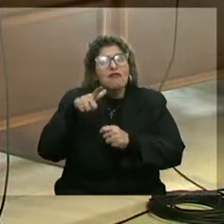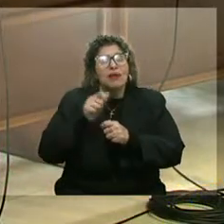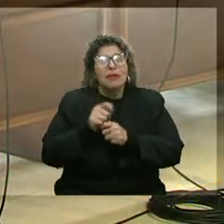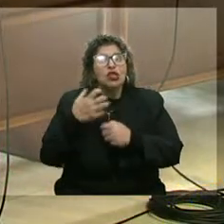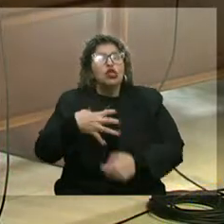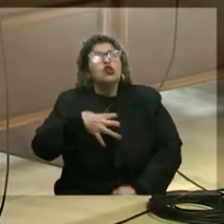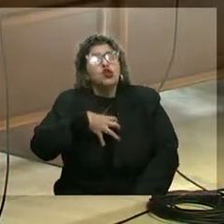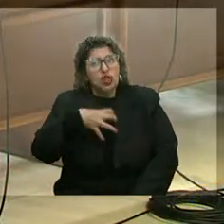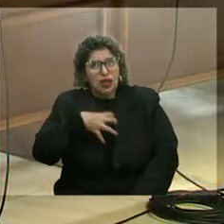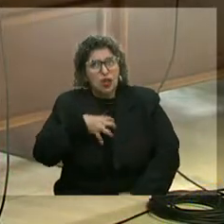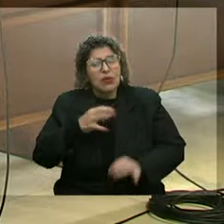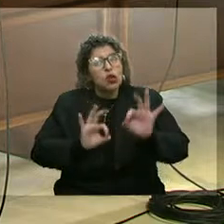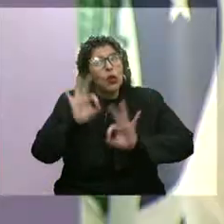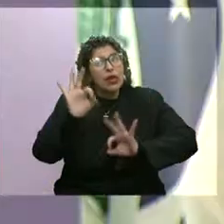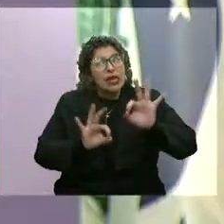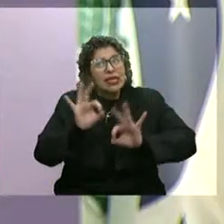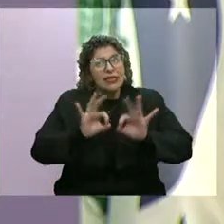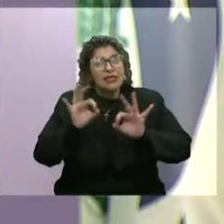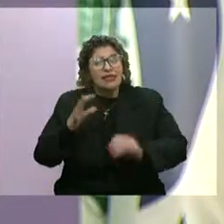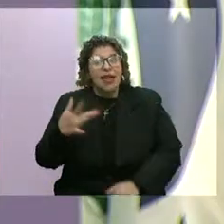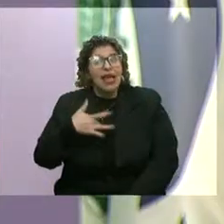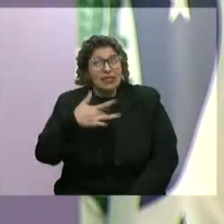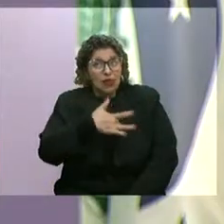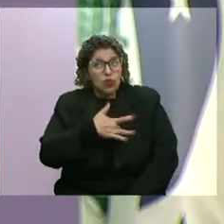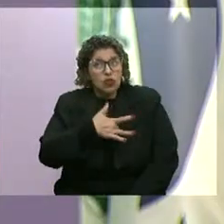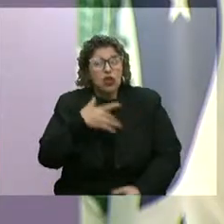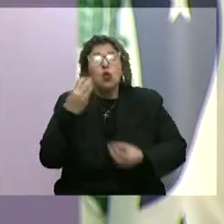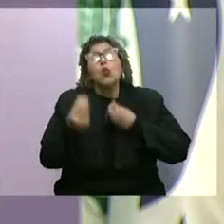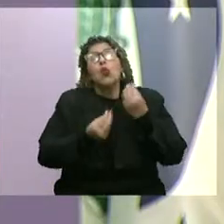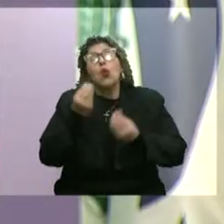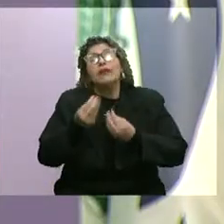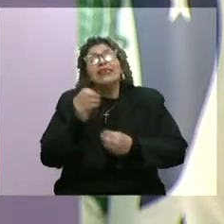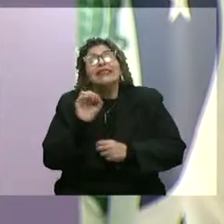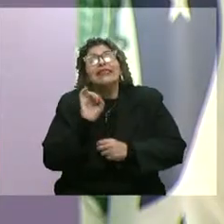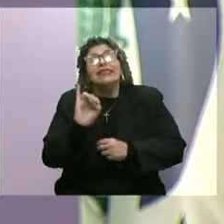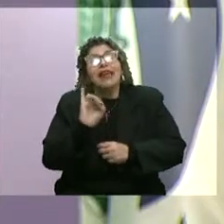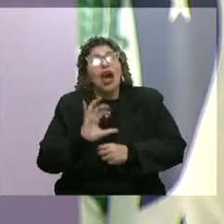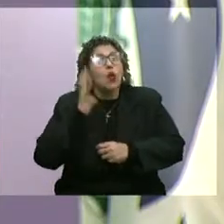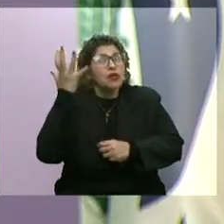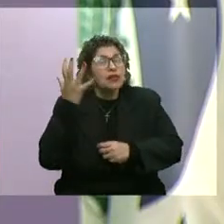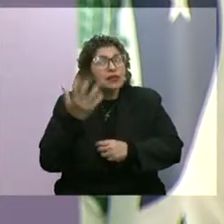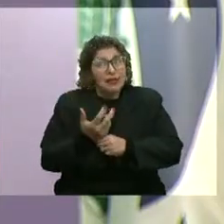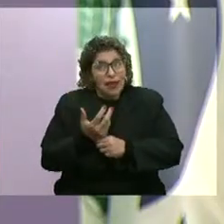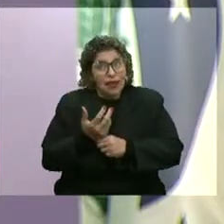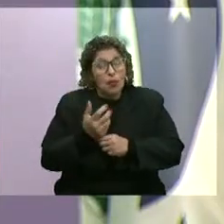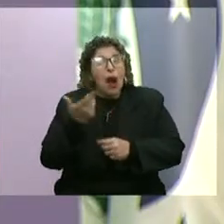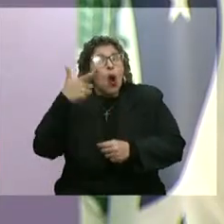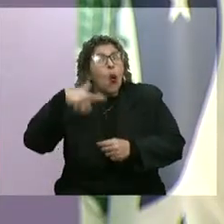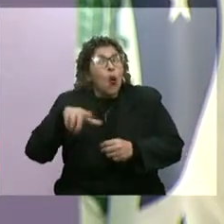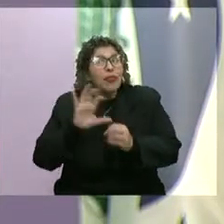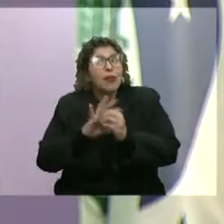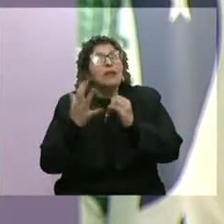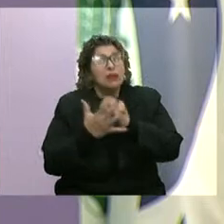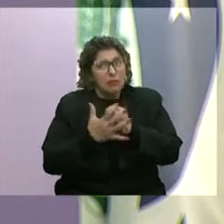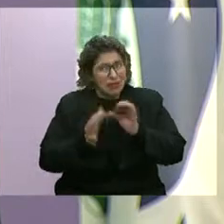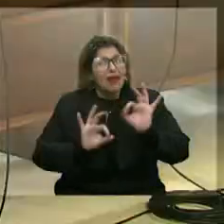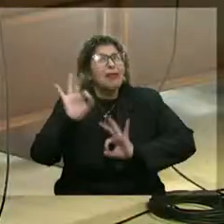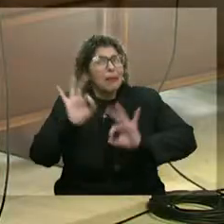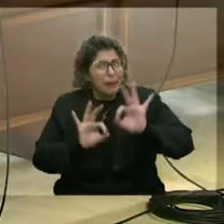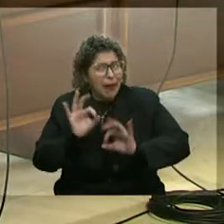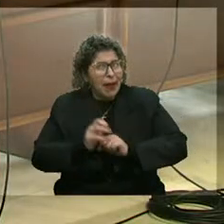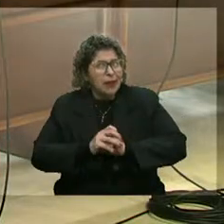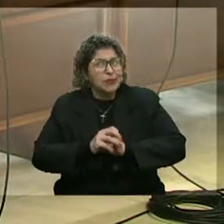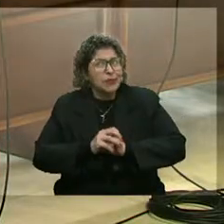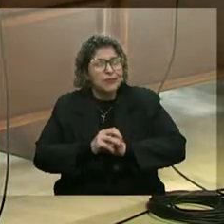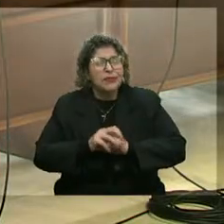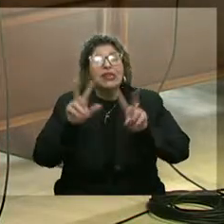da forma como a gente organiza a saúde, quase dizendo, e se vier outra pandemia ou algo similar, nós estaremos preparados? Claro que, com